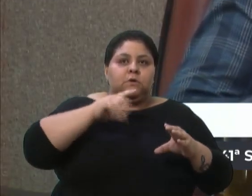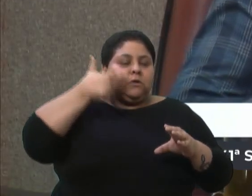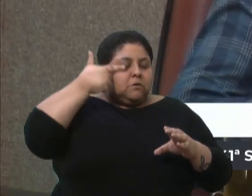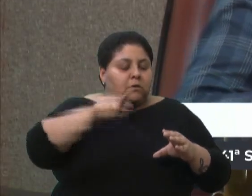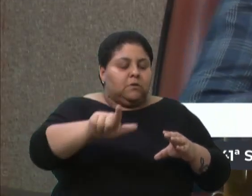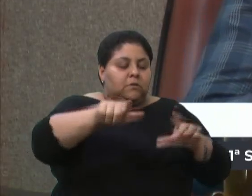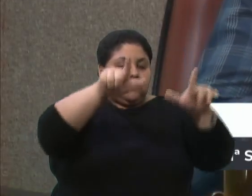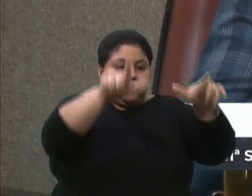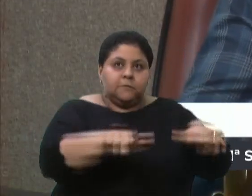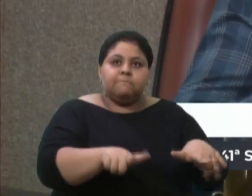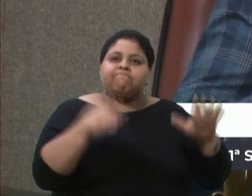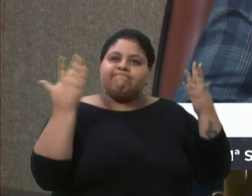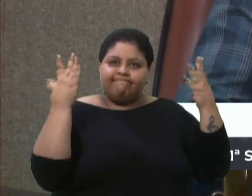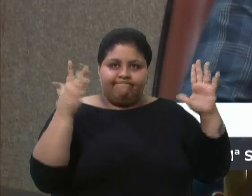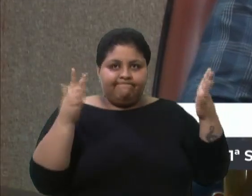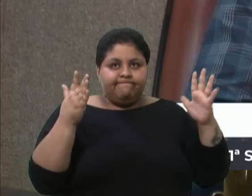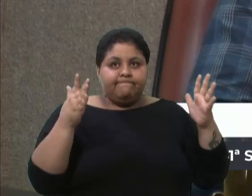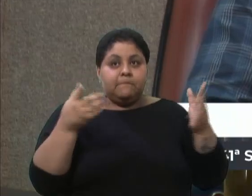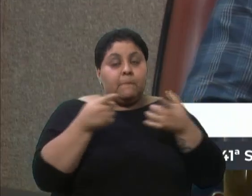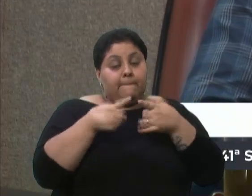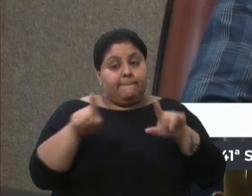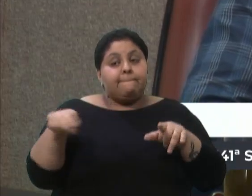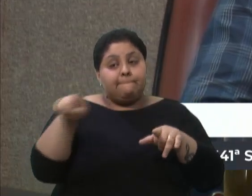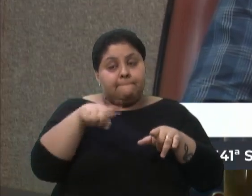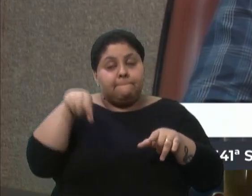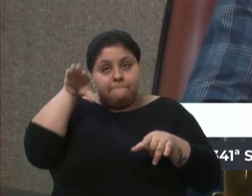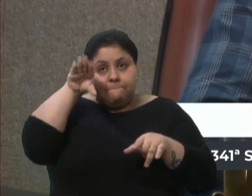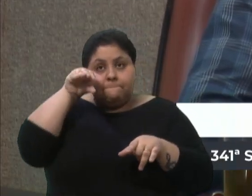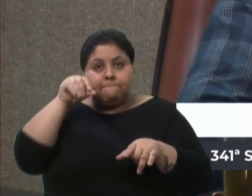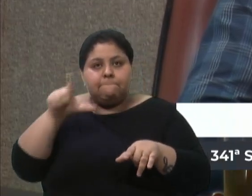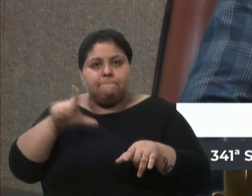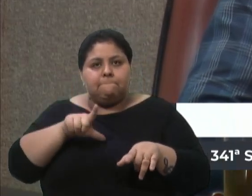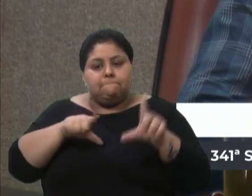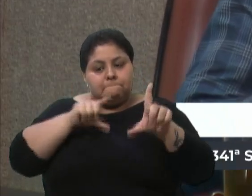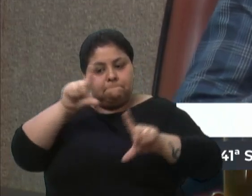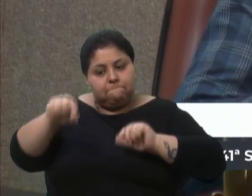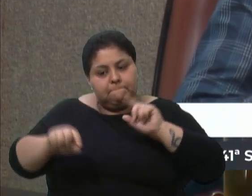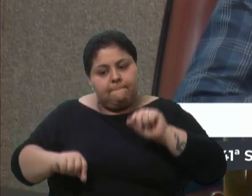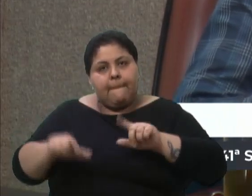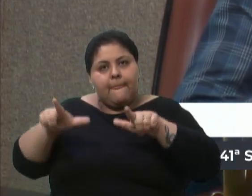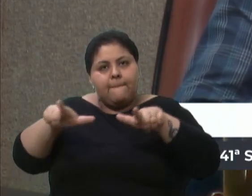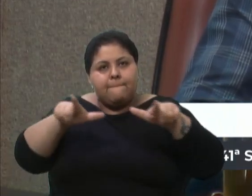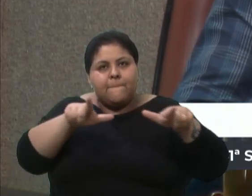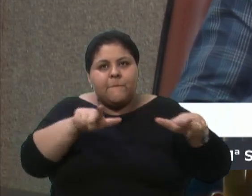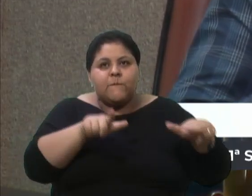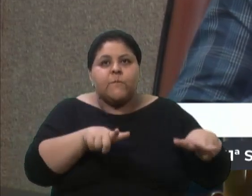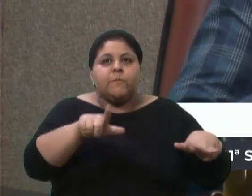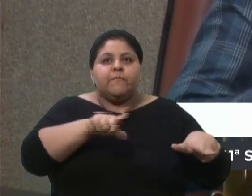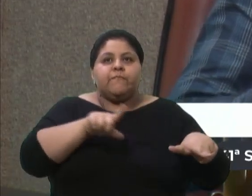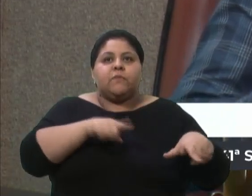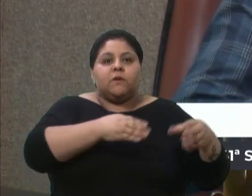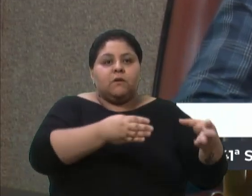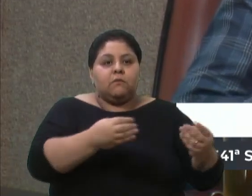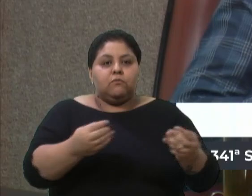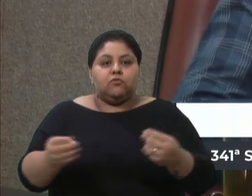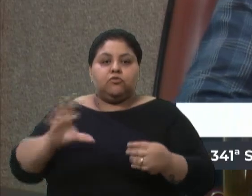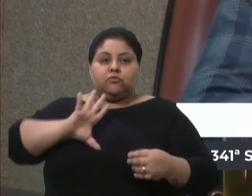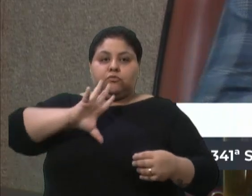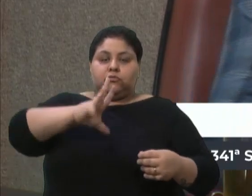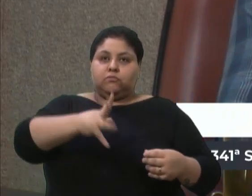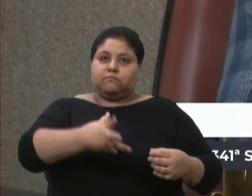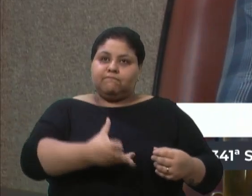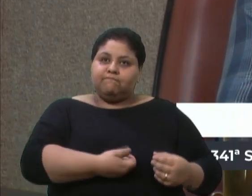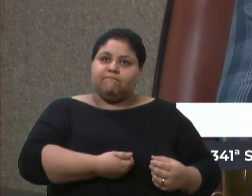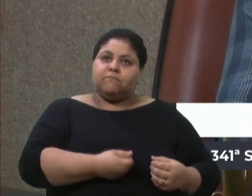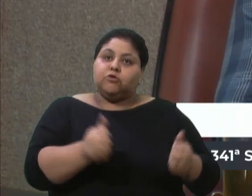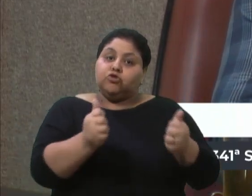parabéns, porém a gente nota que em algumas modalidades está tendo muito transexual concorrendo com mulheres. É exemplo de que